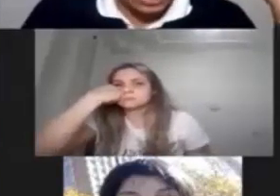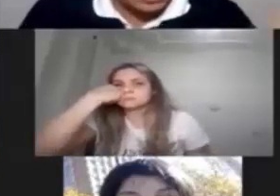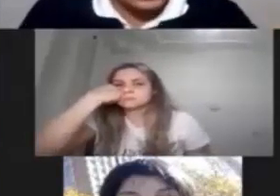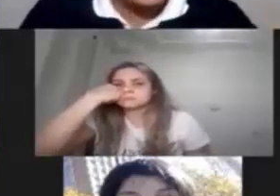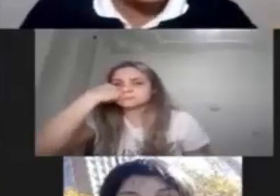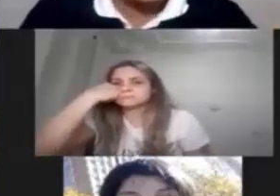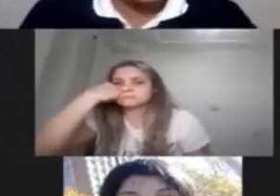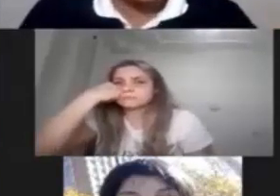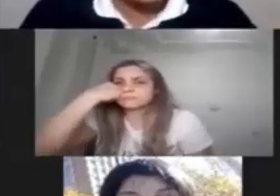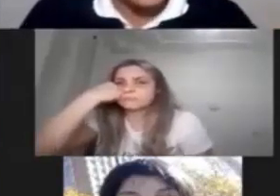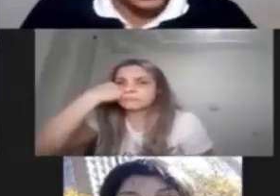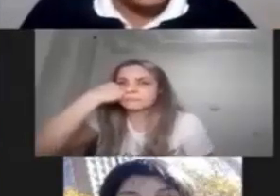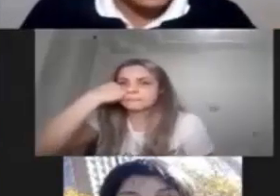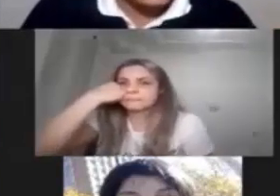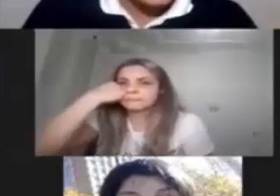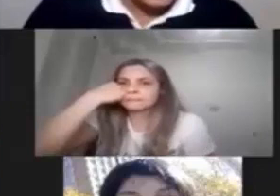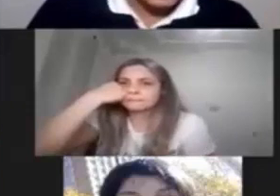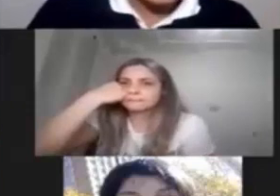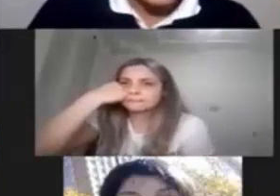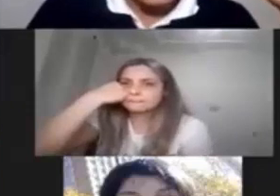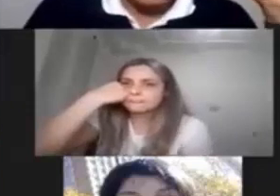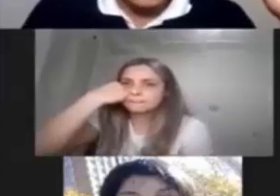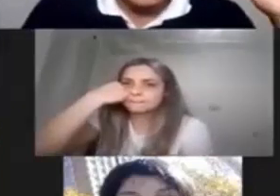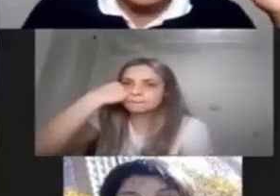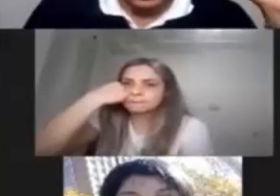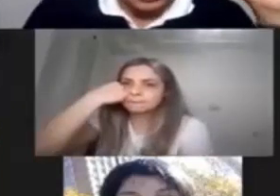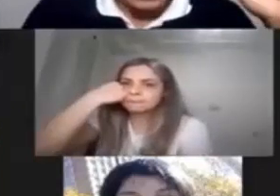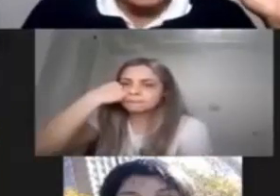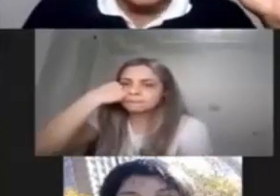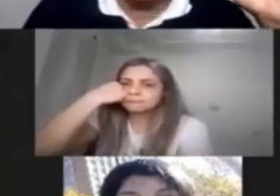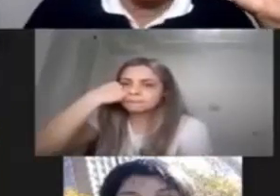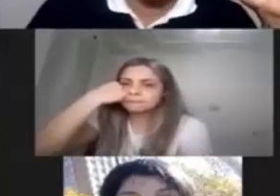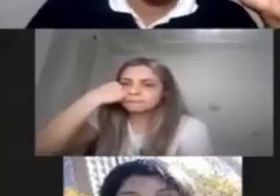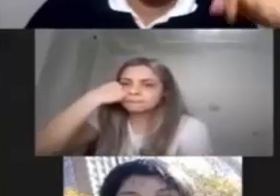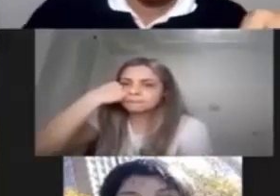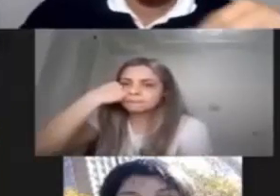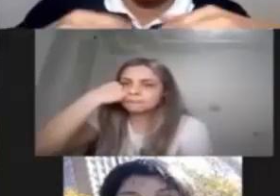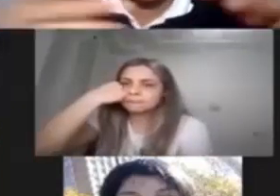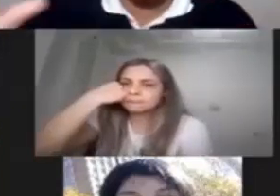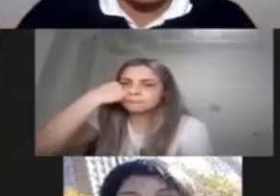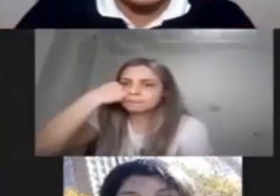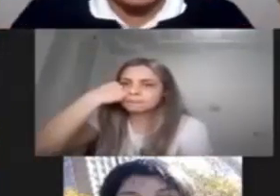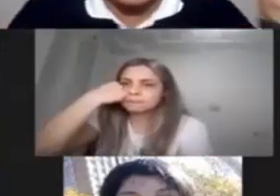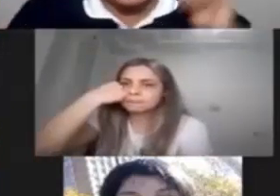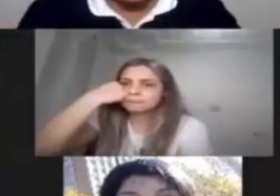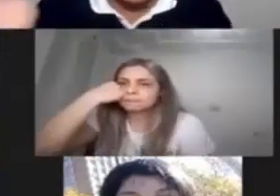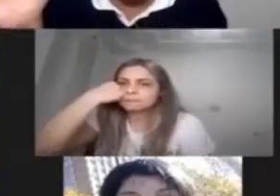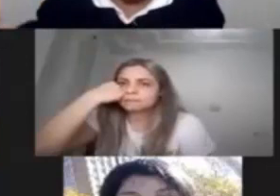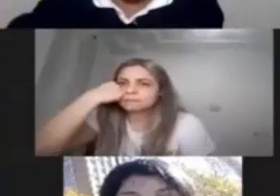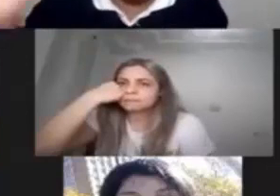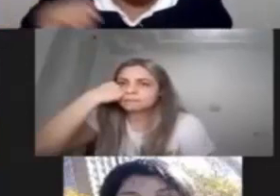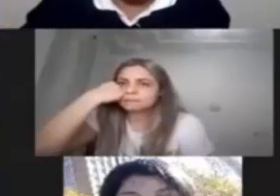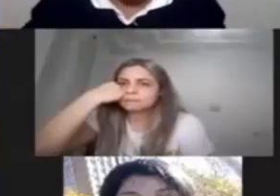ao Hades tá? Jesus prega no Hades olha aí gente se ele vai lá e proclama a palavra no